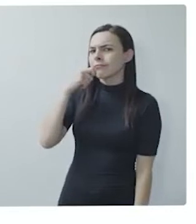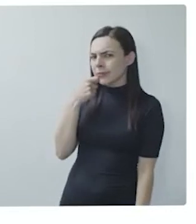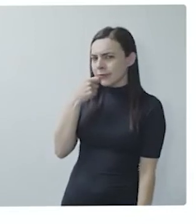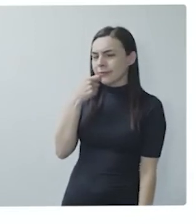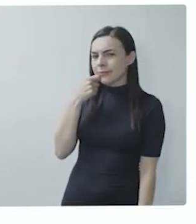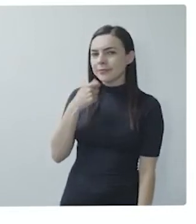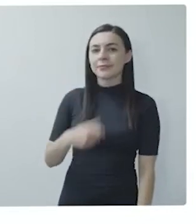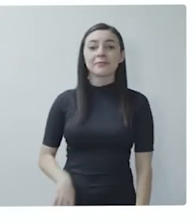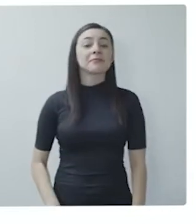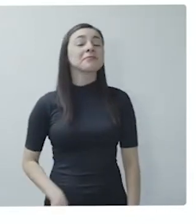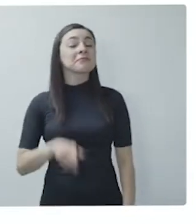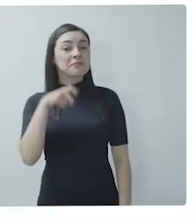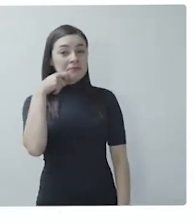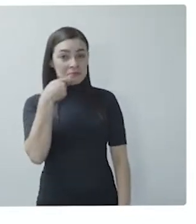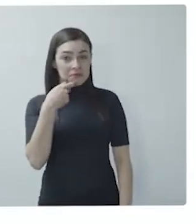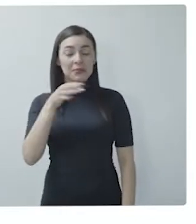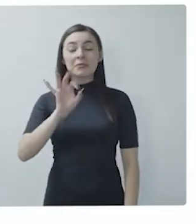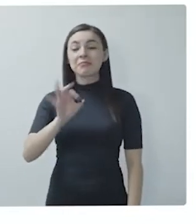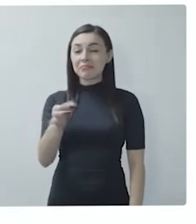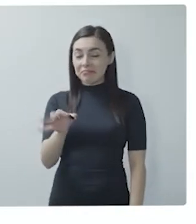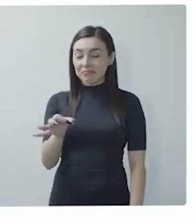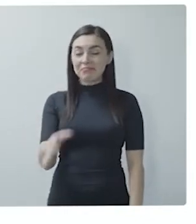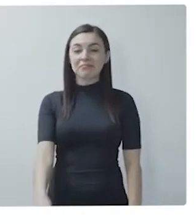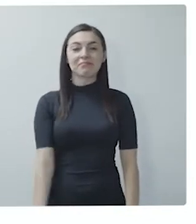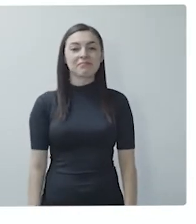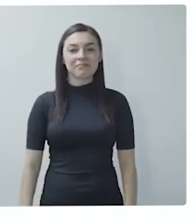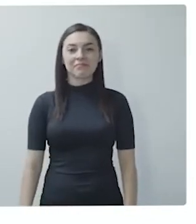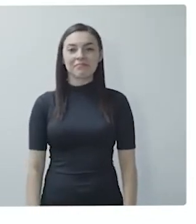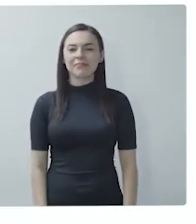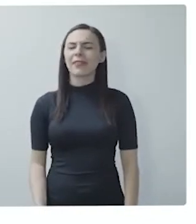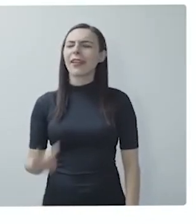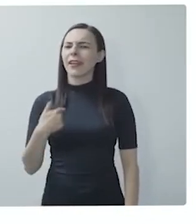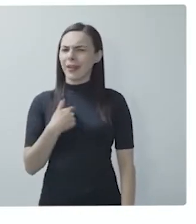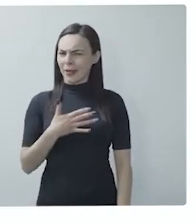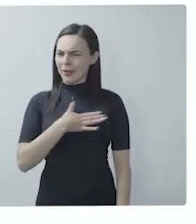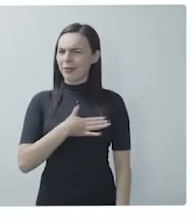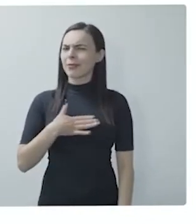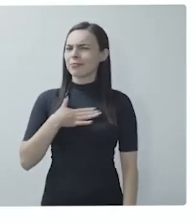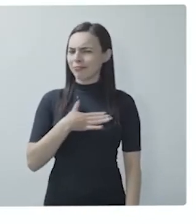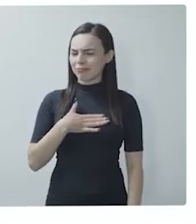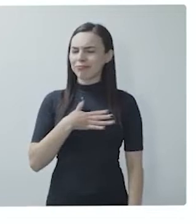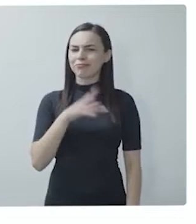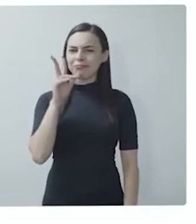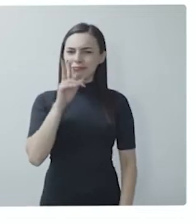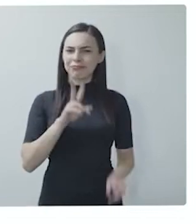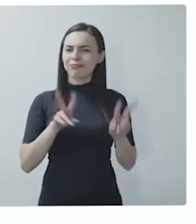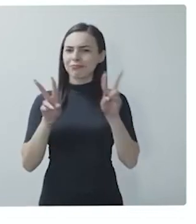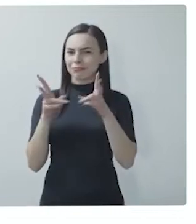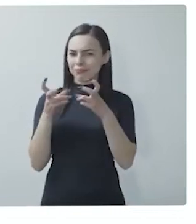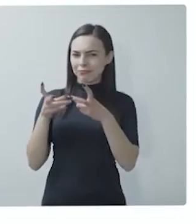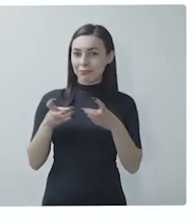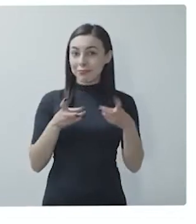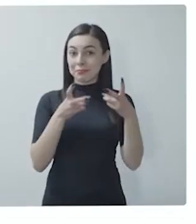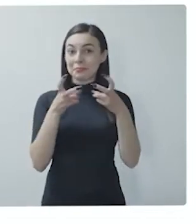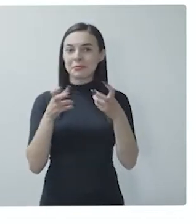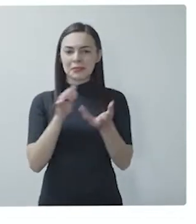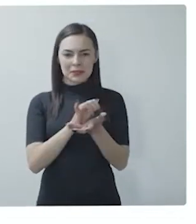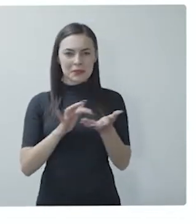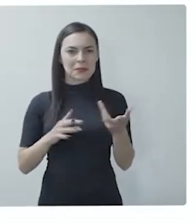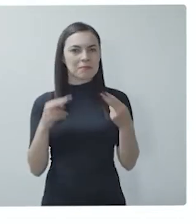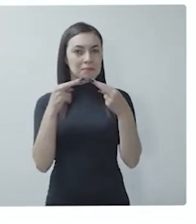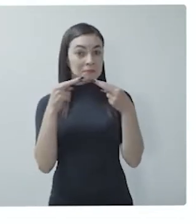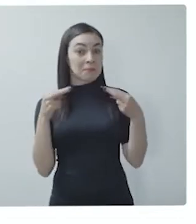Pão! Pão! Isso mesmo. Tô gostando de ver, hein? Essa atividade de rimas é